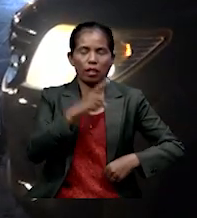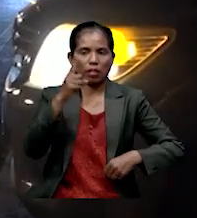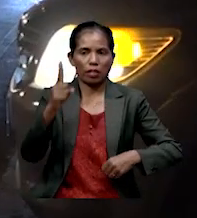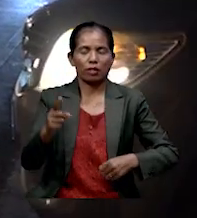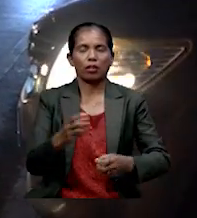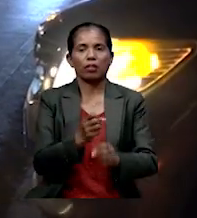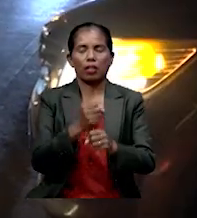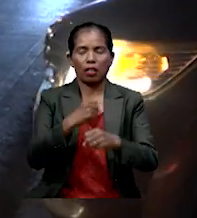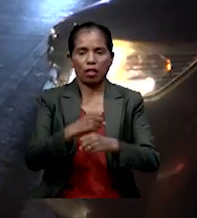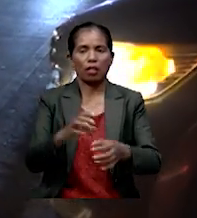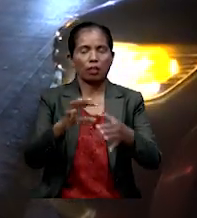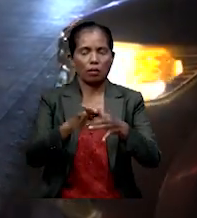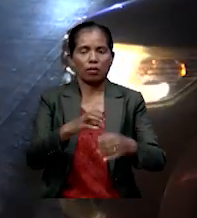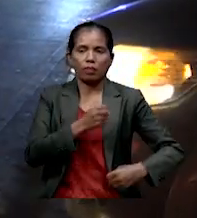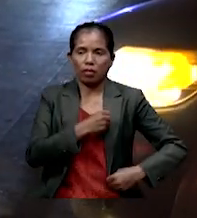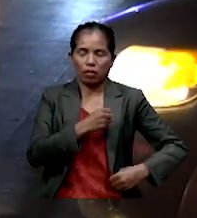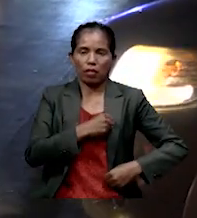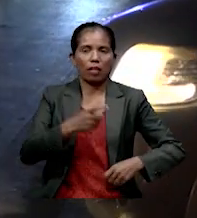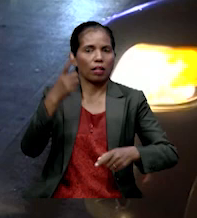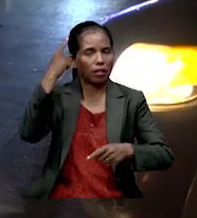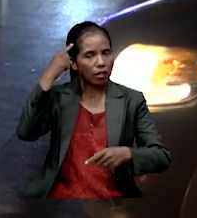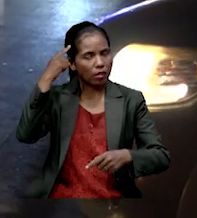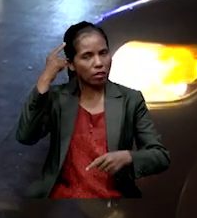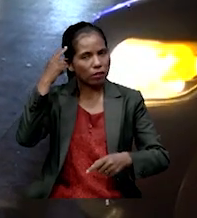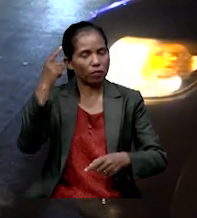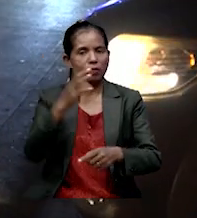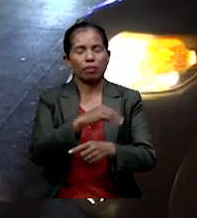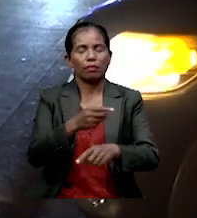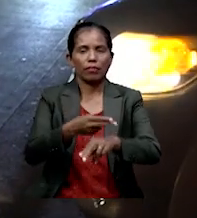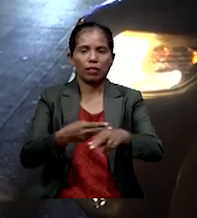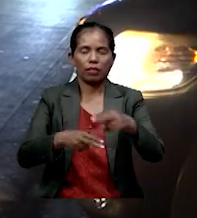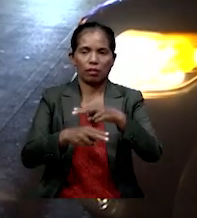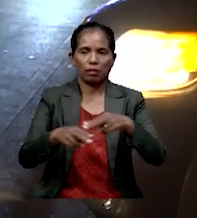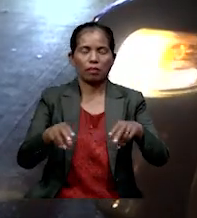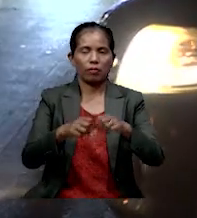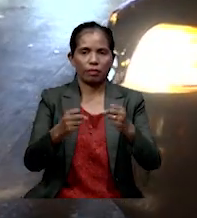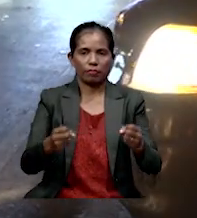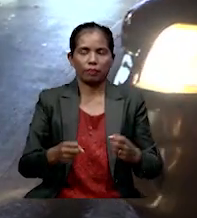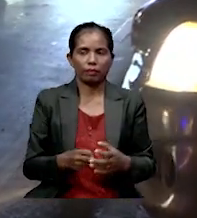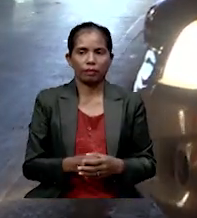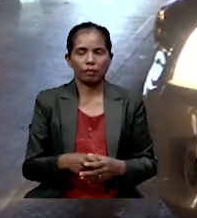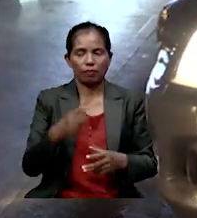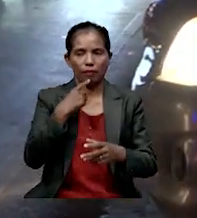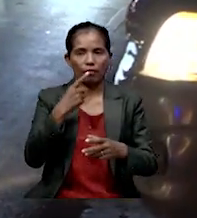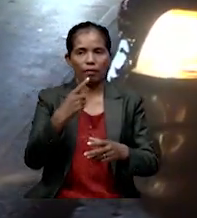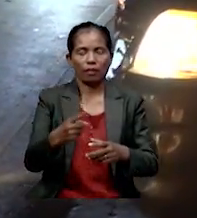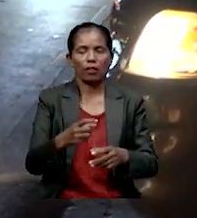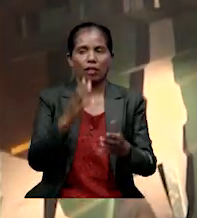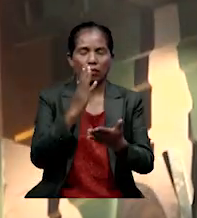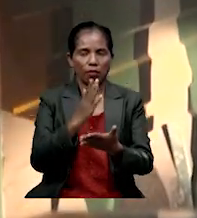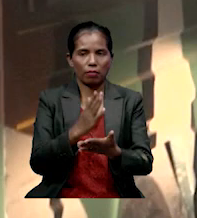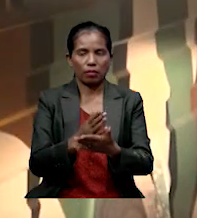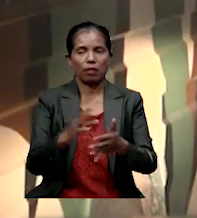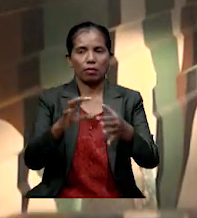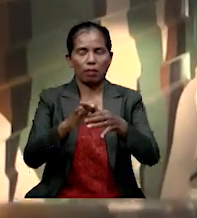resulta membro FFDTL refere Kane que é Ulum no Lima Naxalak. Além da operação conjunta em Mosu, ato prevene